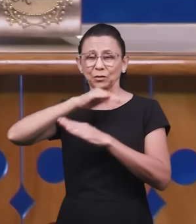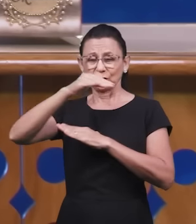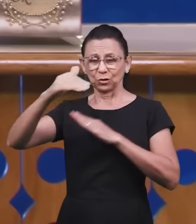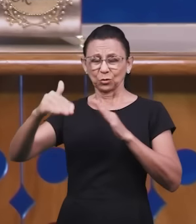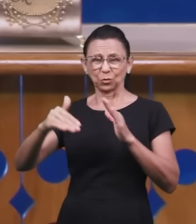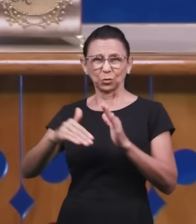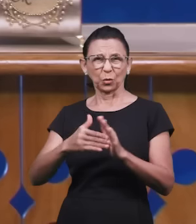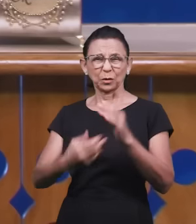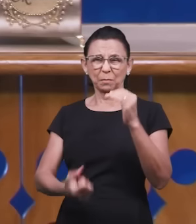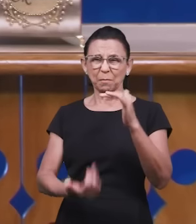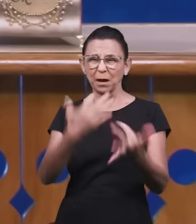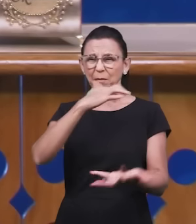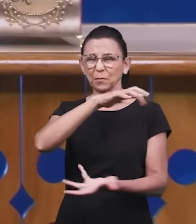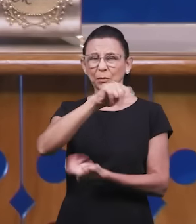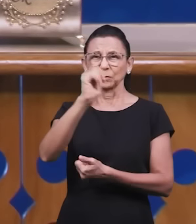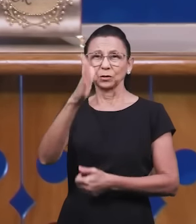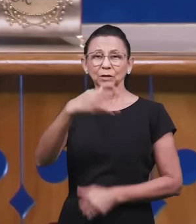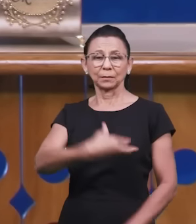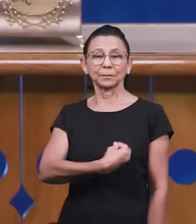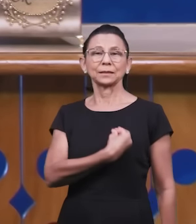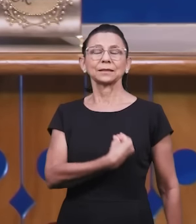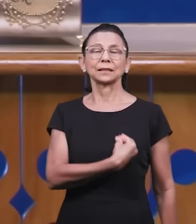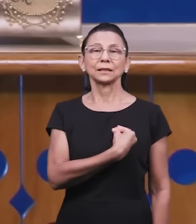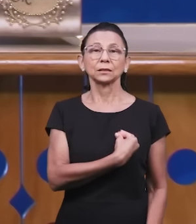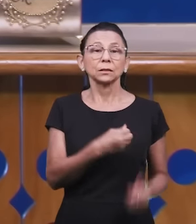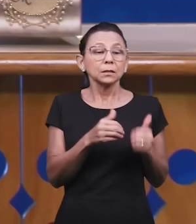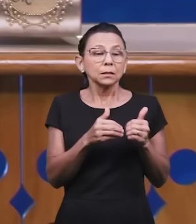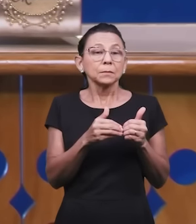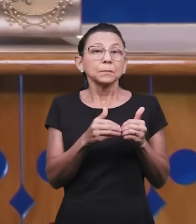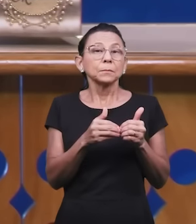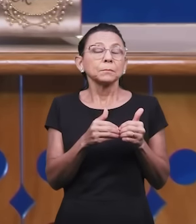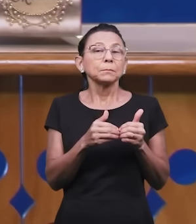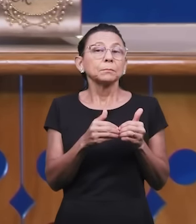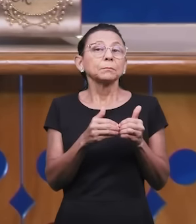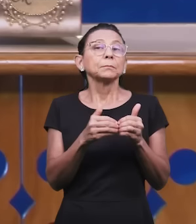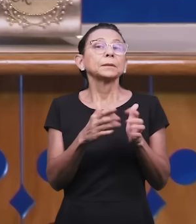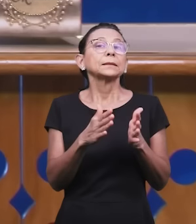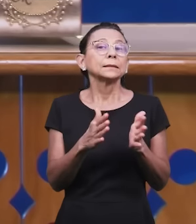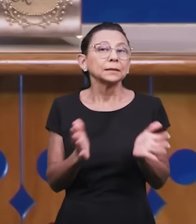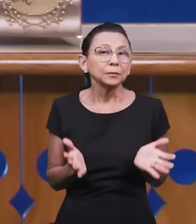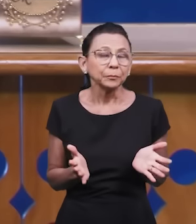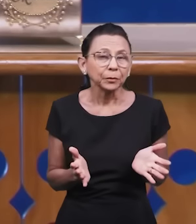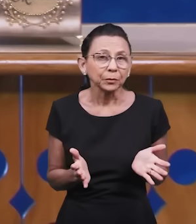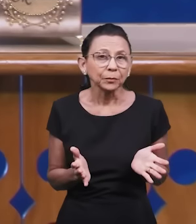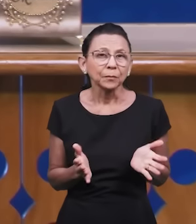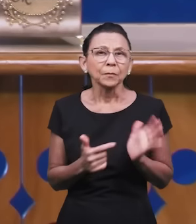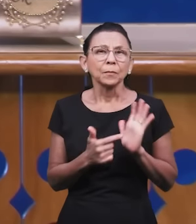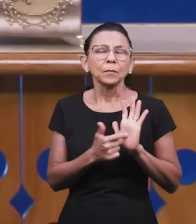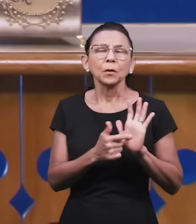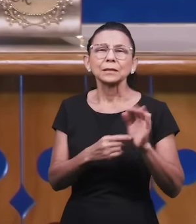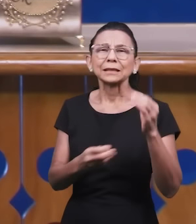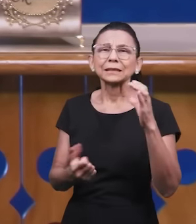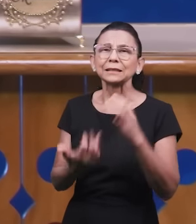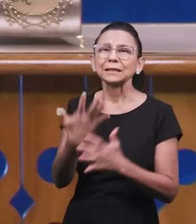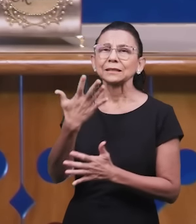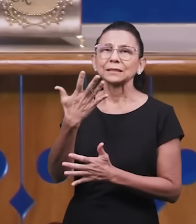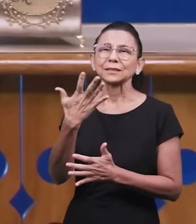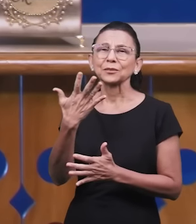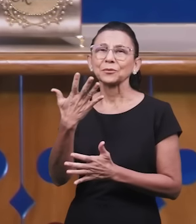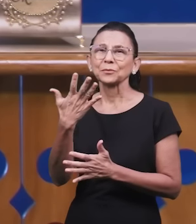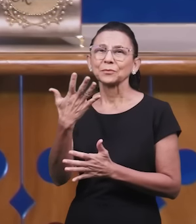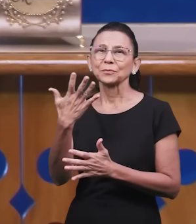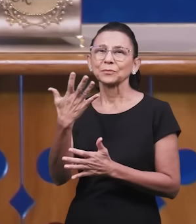que todas as coisas existissem, ele já estava presente. Então esse princípio aqui é um princípio relativo porque fala da criação, daquilo que